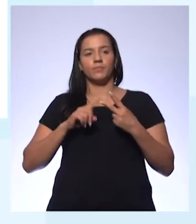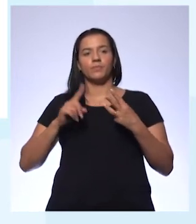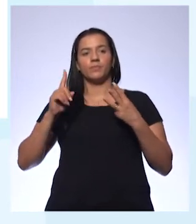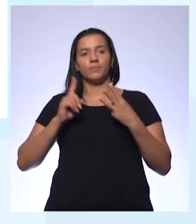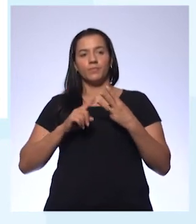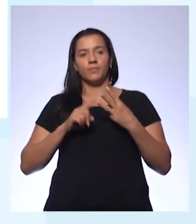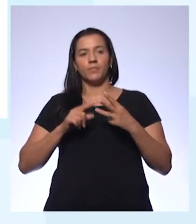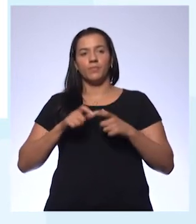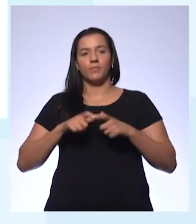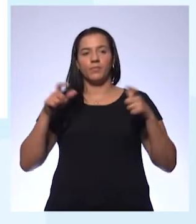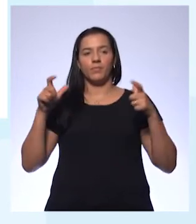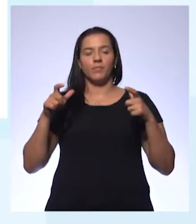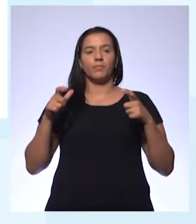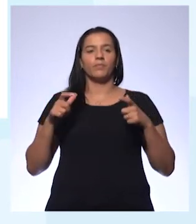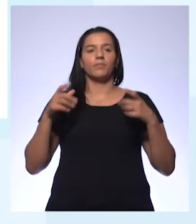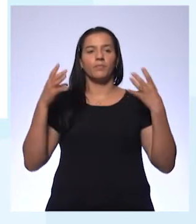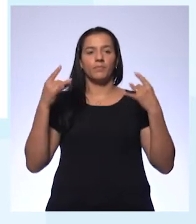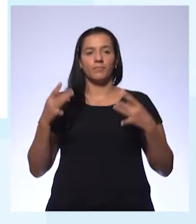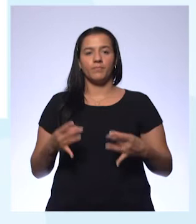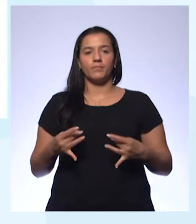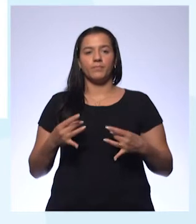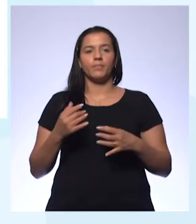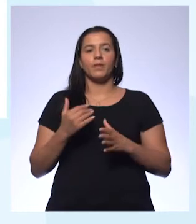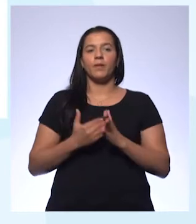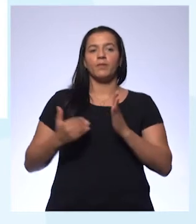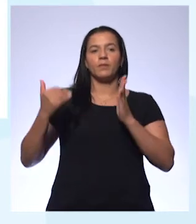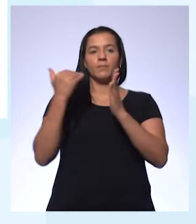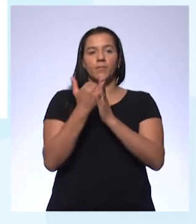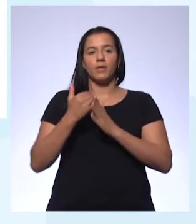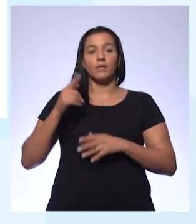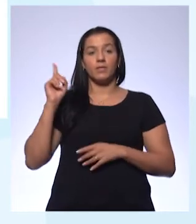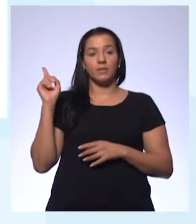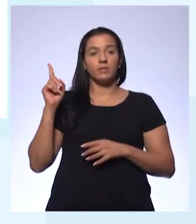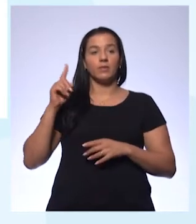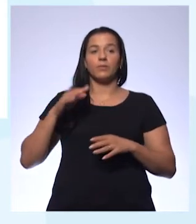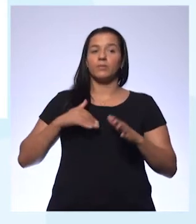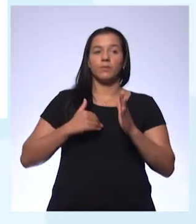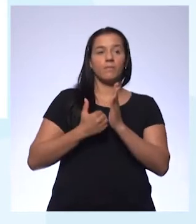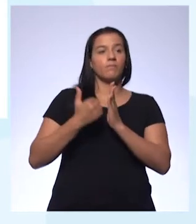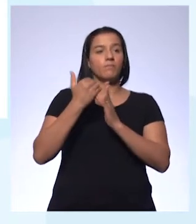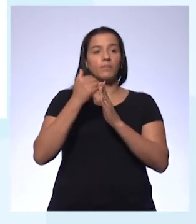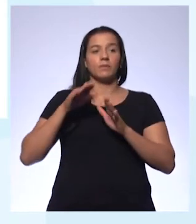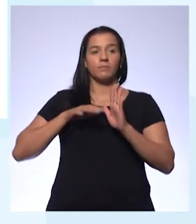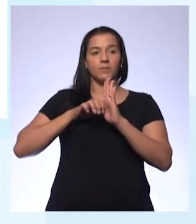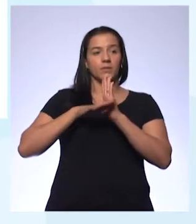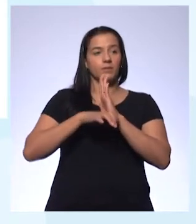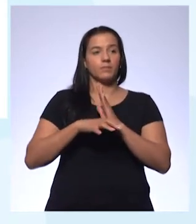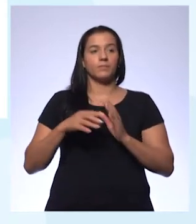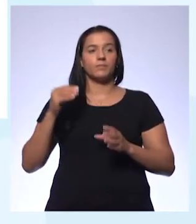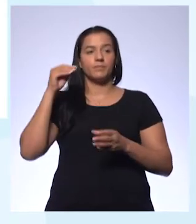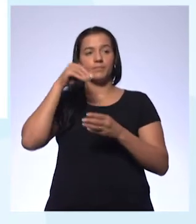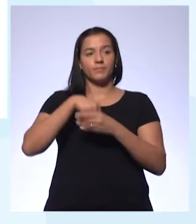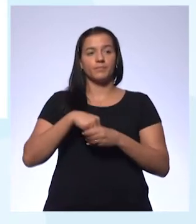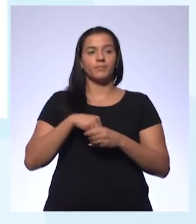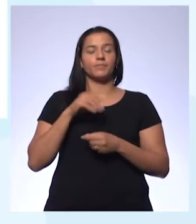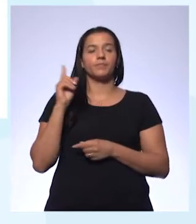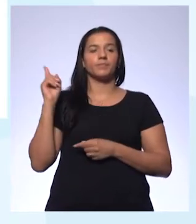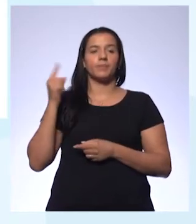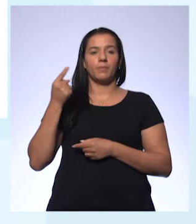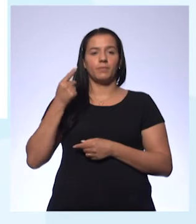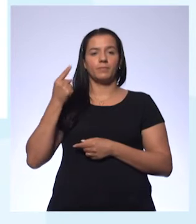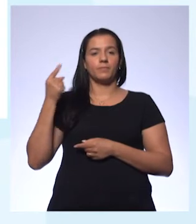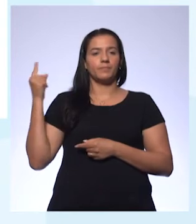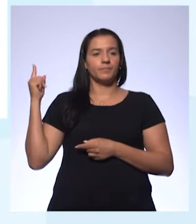e um vírus mais complexo. Esse mais complexo é o que ataca bactérias, tá? Ó, dentro desse envelope dele, vai